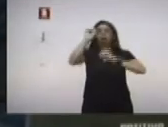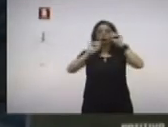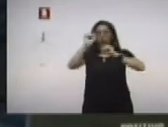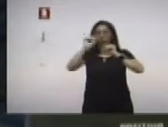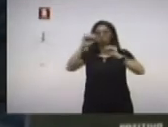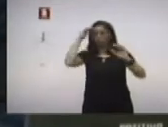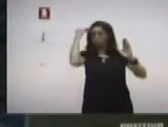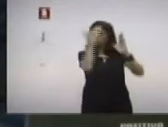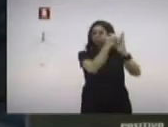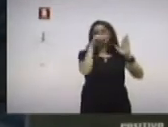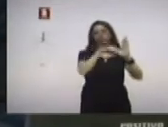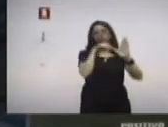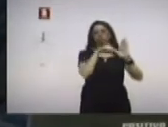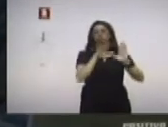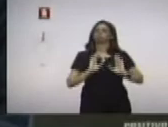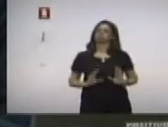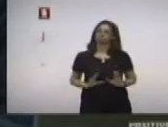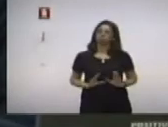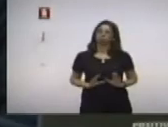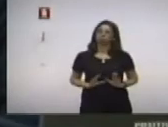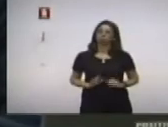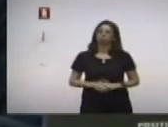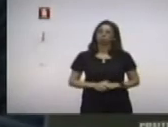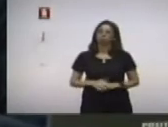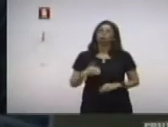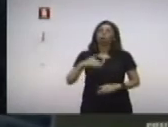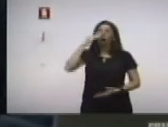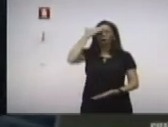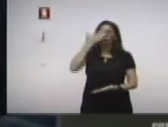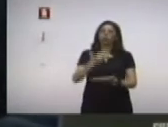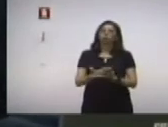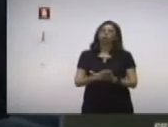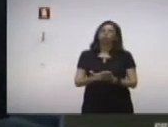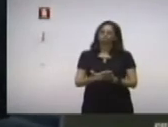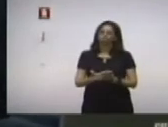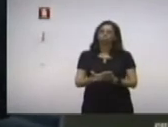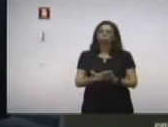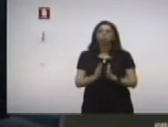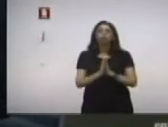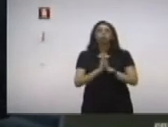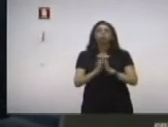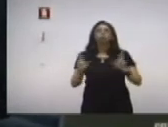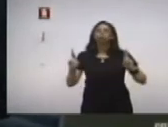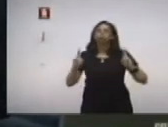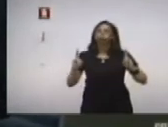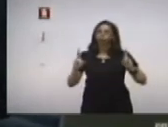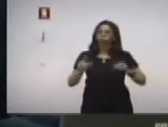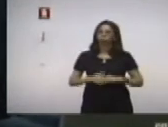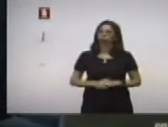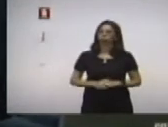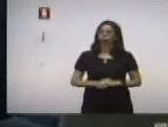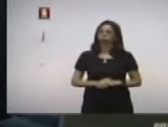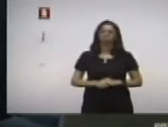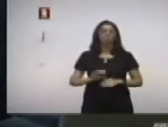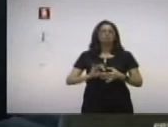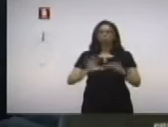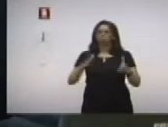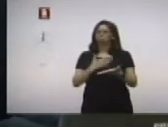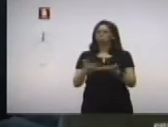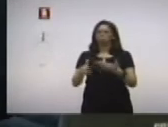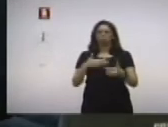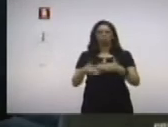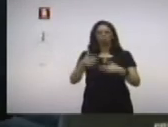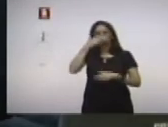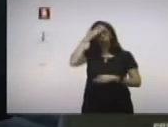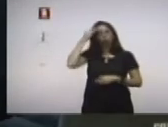respeitar e a gente espere aguarda ansiosamente para que com qualquer pessoa da